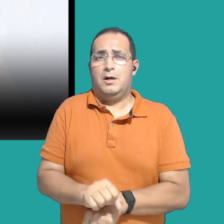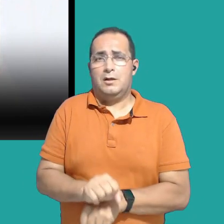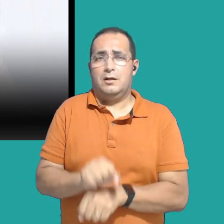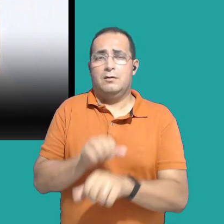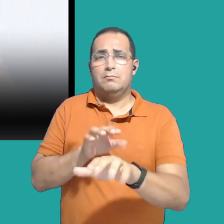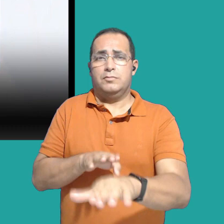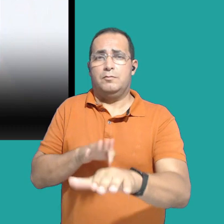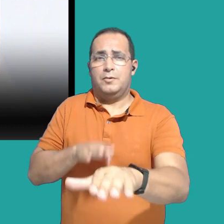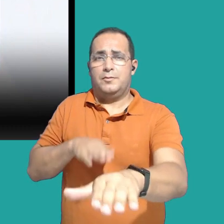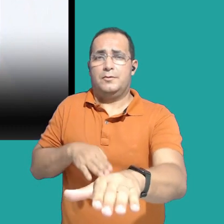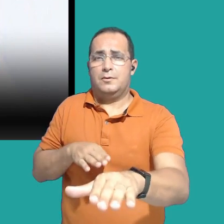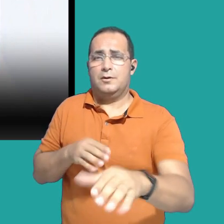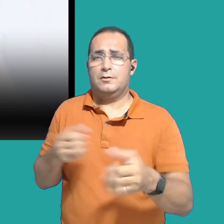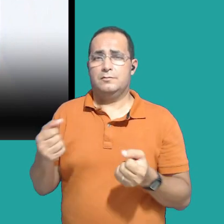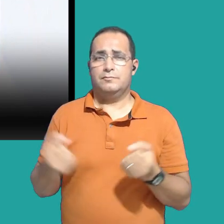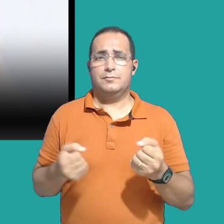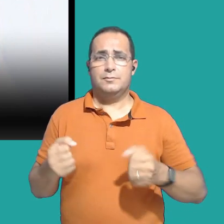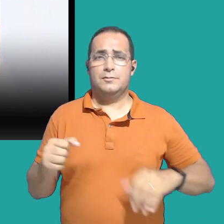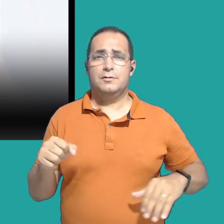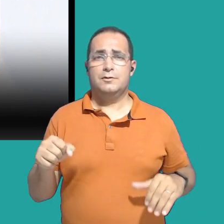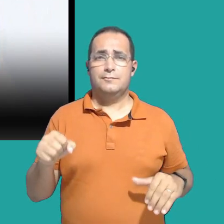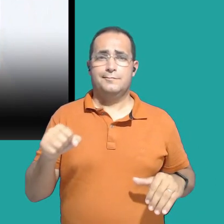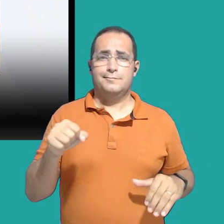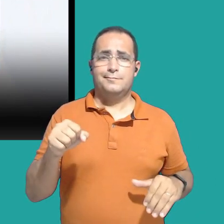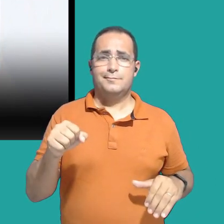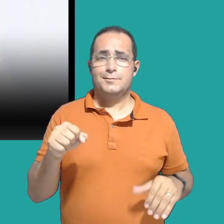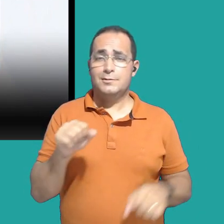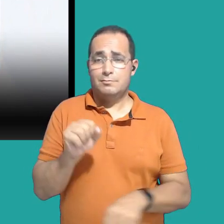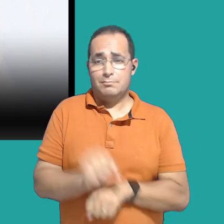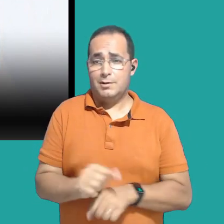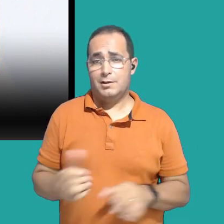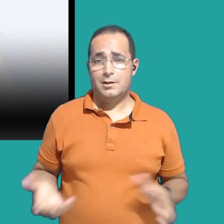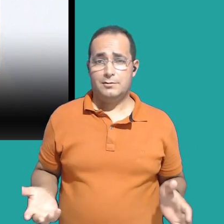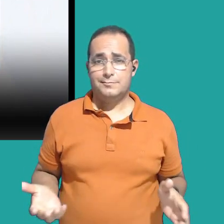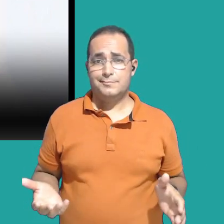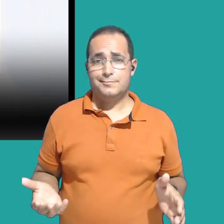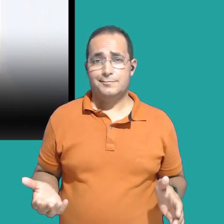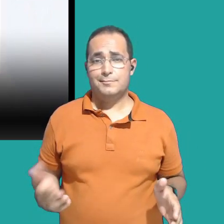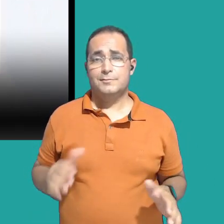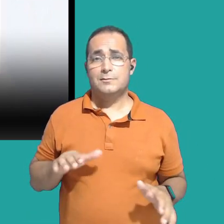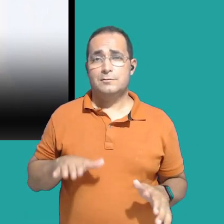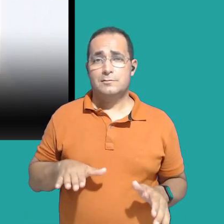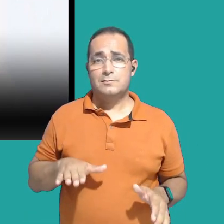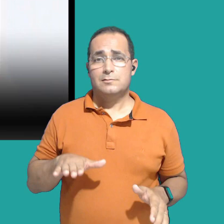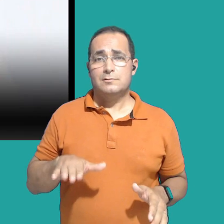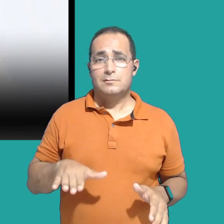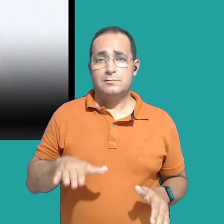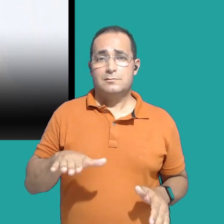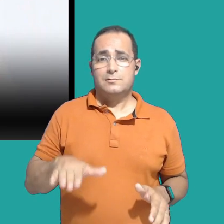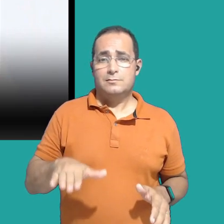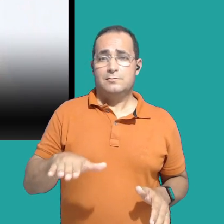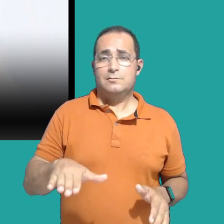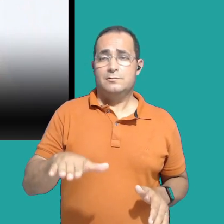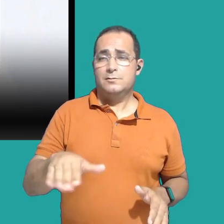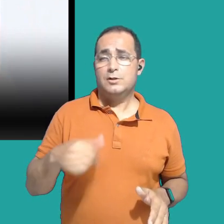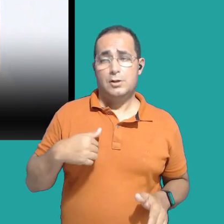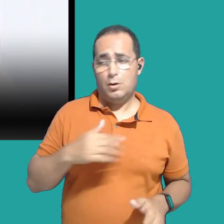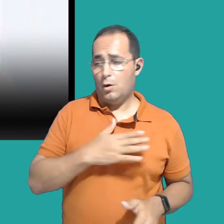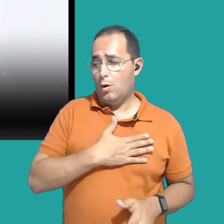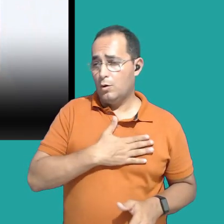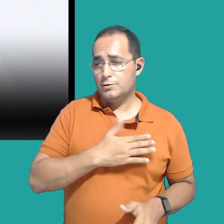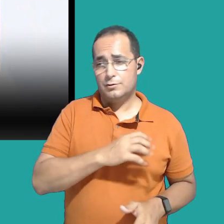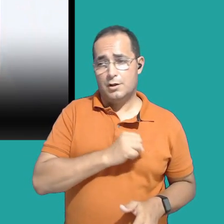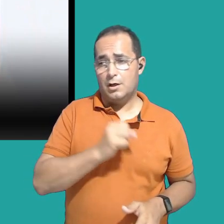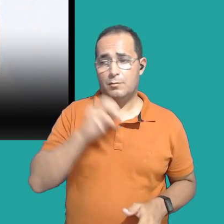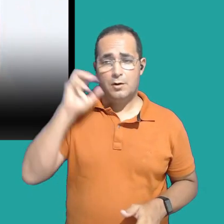realmente é uma coisa que para muito você, né? Você não está dirigindo em si, você fica parado, né? Vai andando ali devagarzinho.